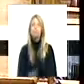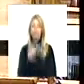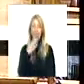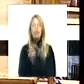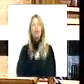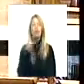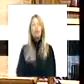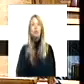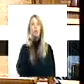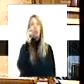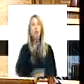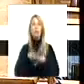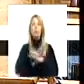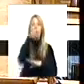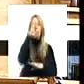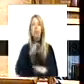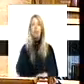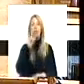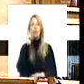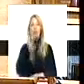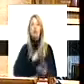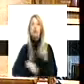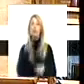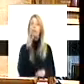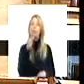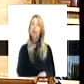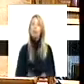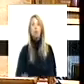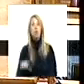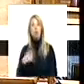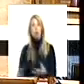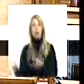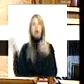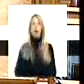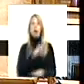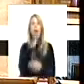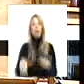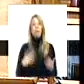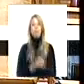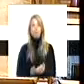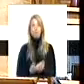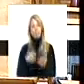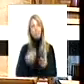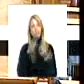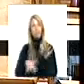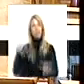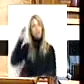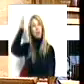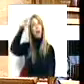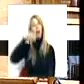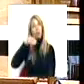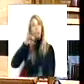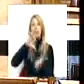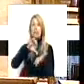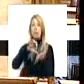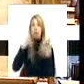Muito obrigada, Sr. Presidente, Sras. E Srs. Membros do Governo, Sras. E Srs. Deputados. Os Verdes apresentam uma proposta à Assembleia da República, em